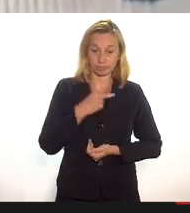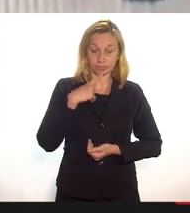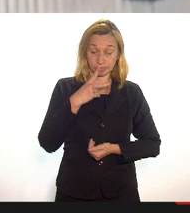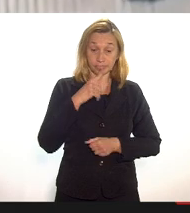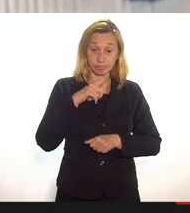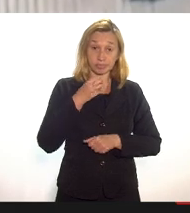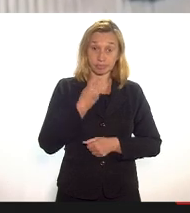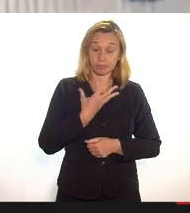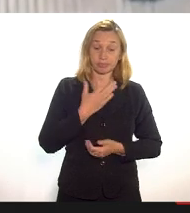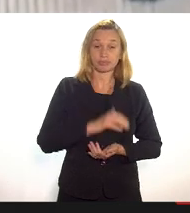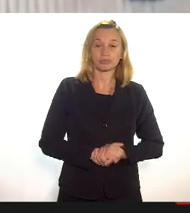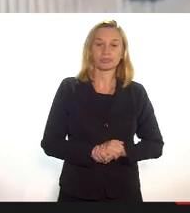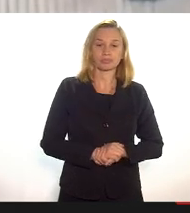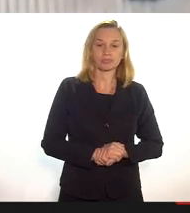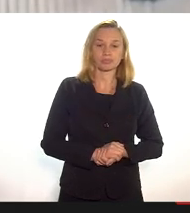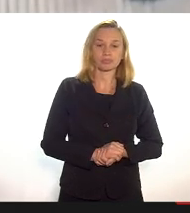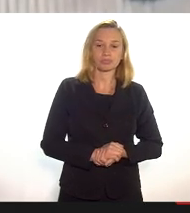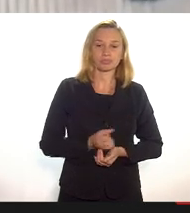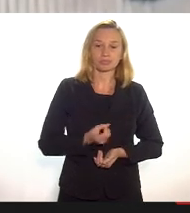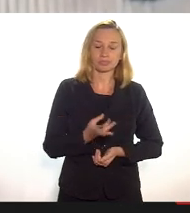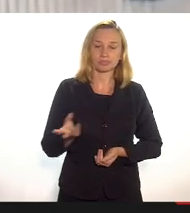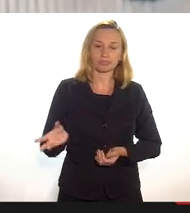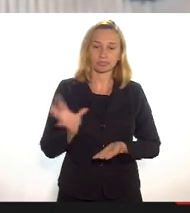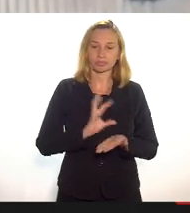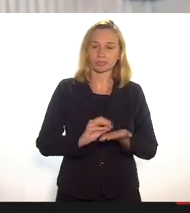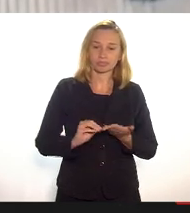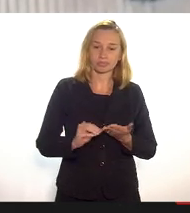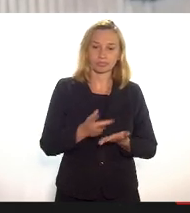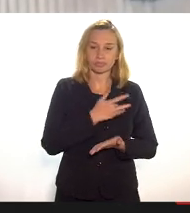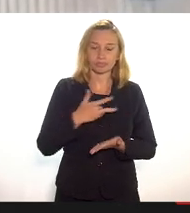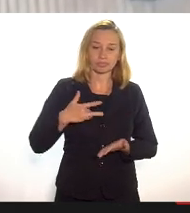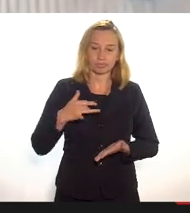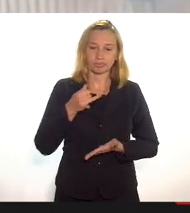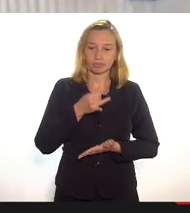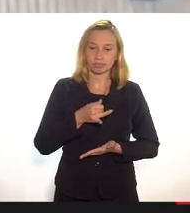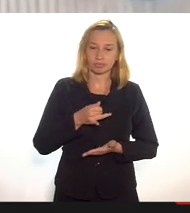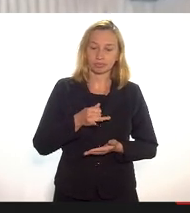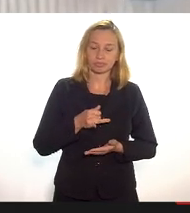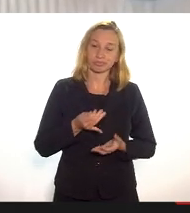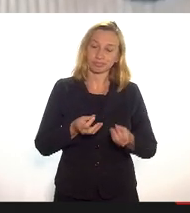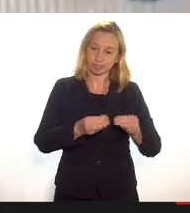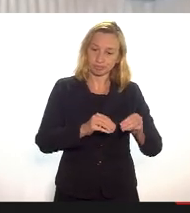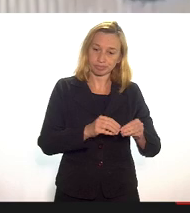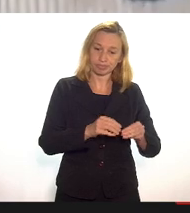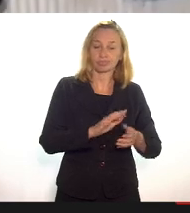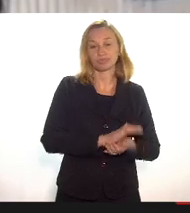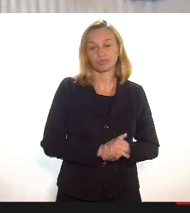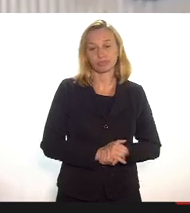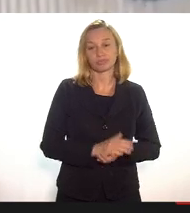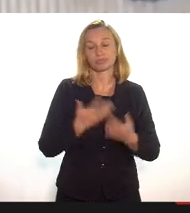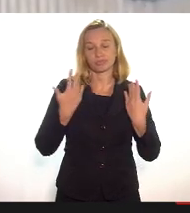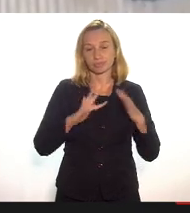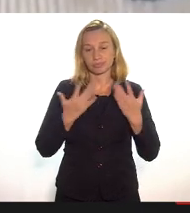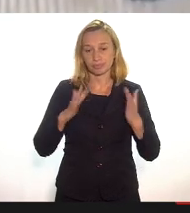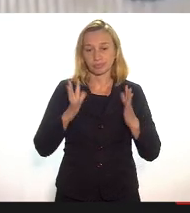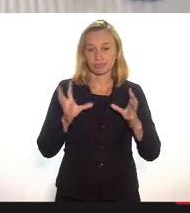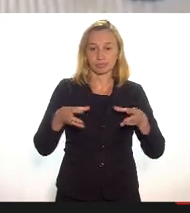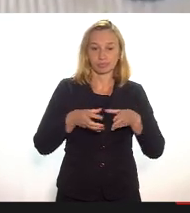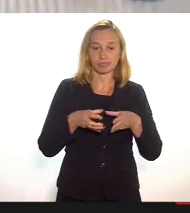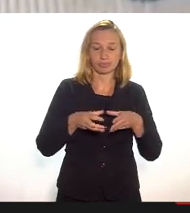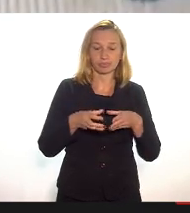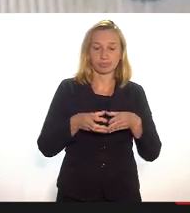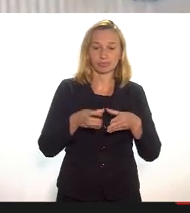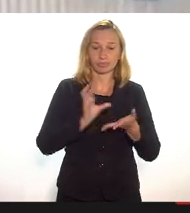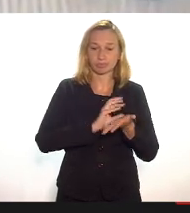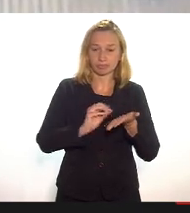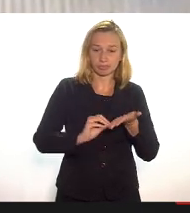o quanto a pauta da saúde está inerente à sua trajetória, né? E parabenizar pela proposição da